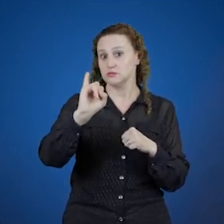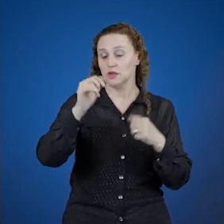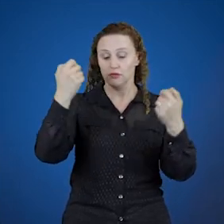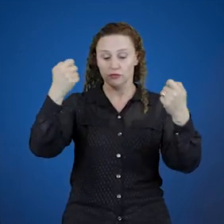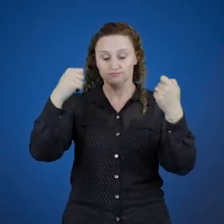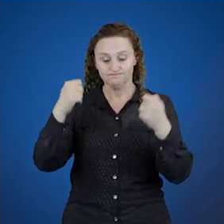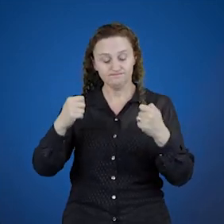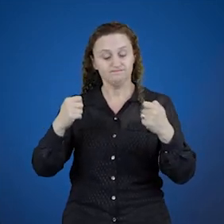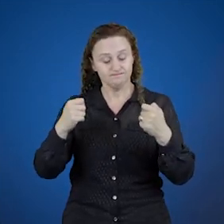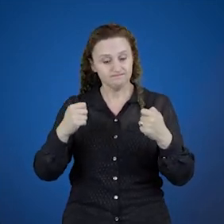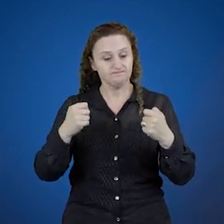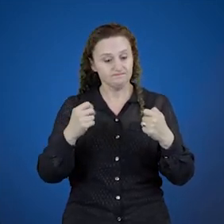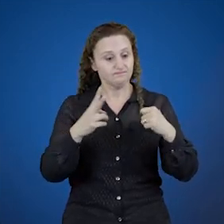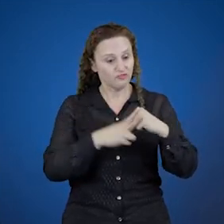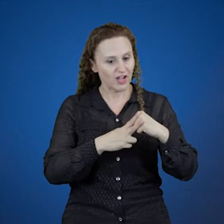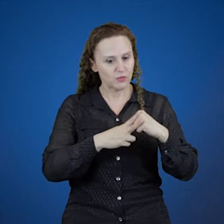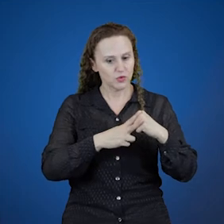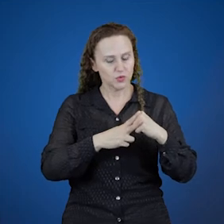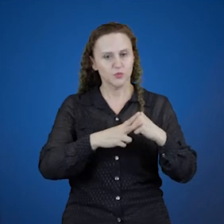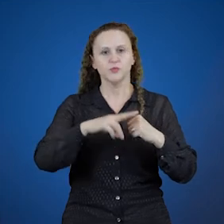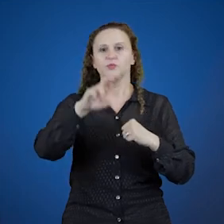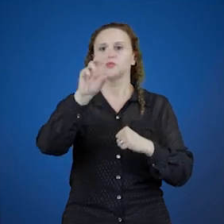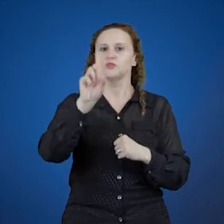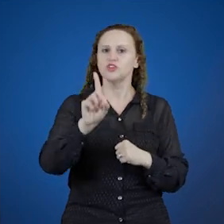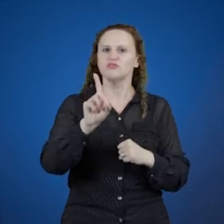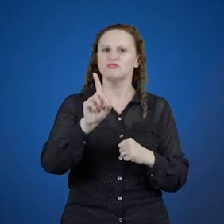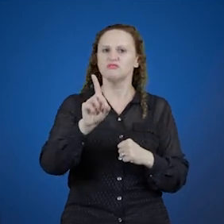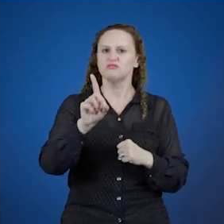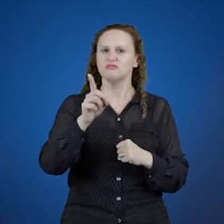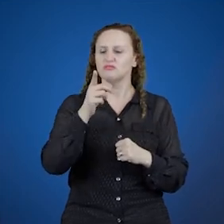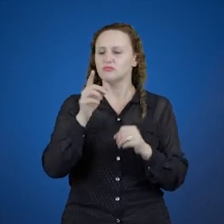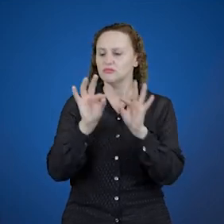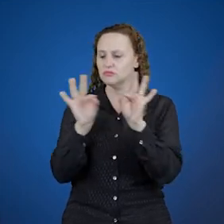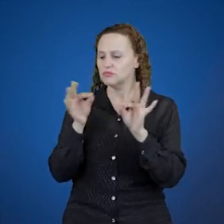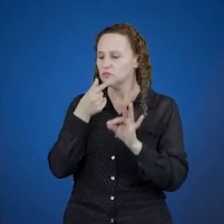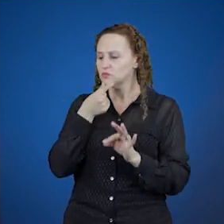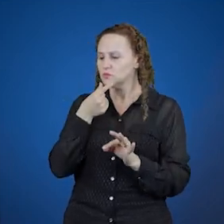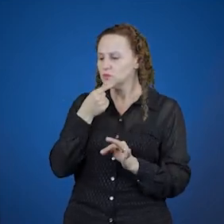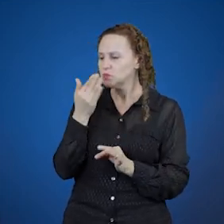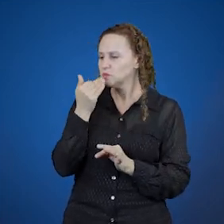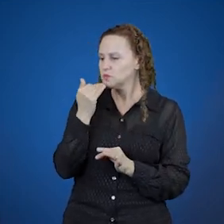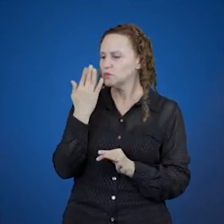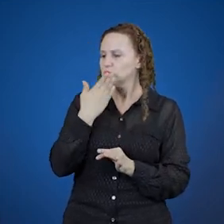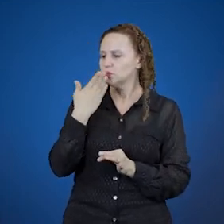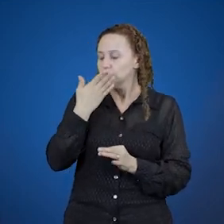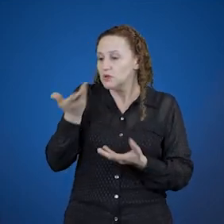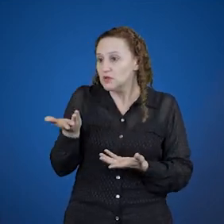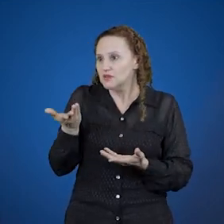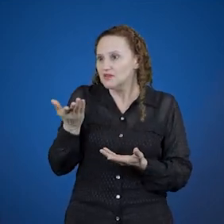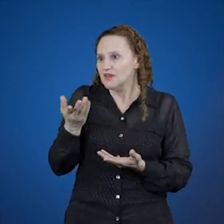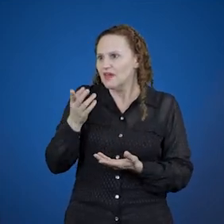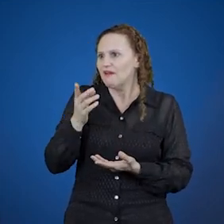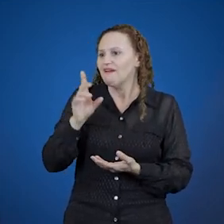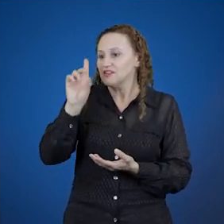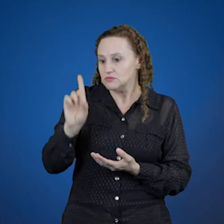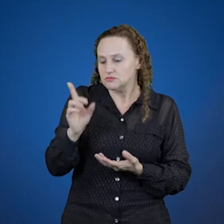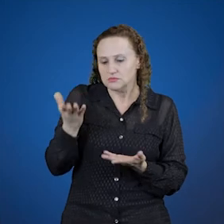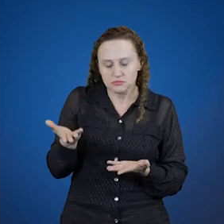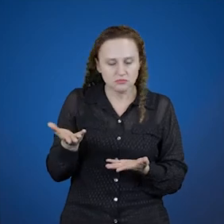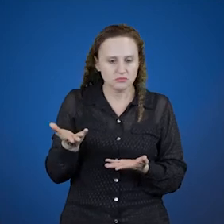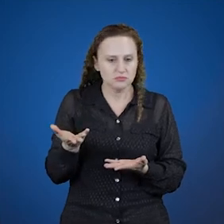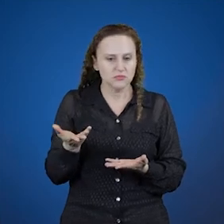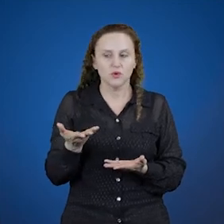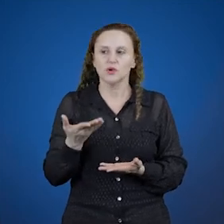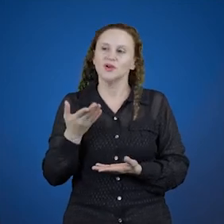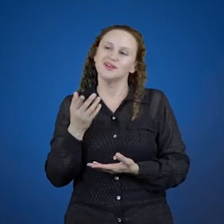terei um objeto direto o menino Comeu o doce doce é o objeto direto o